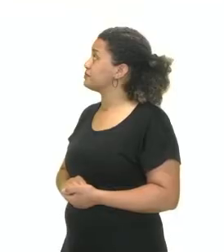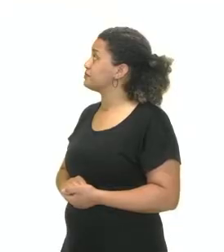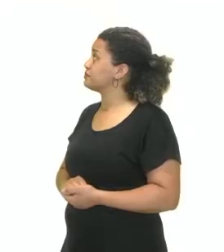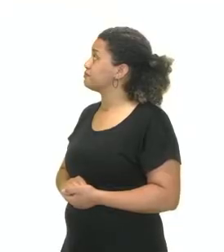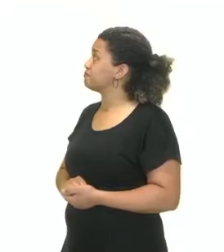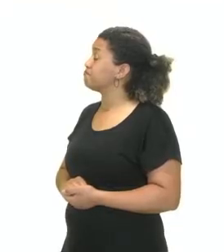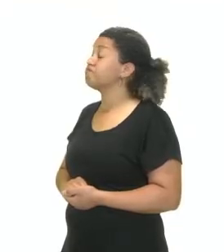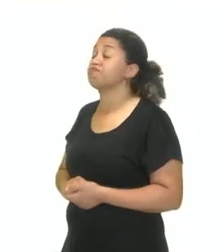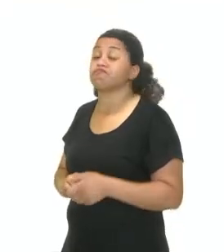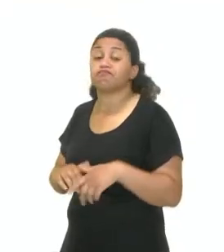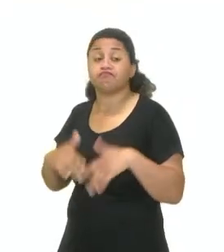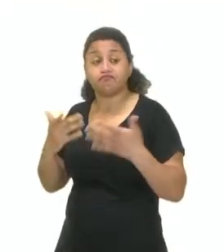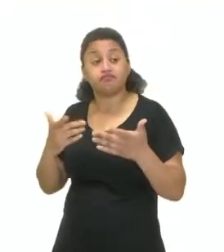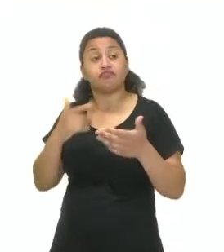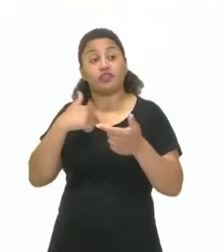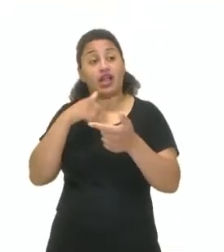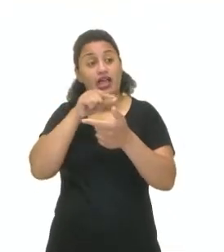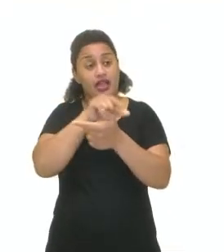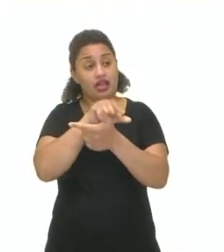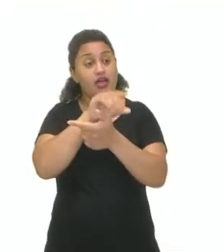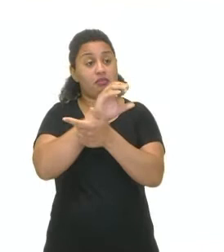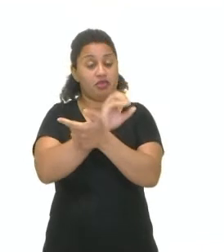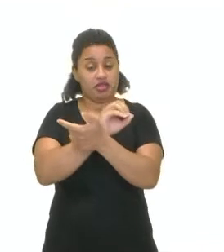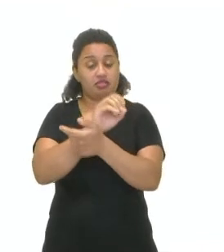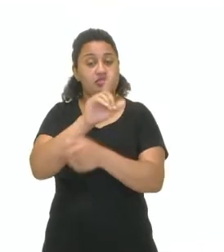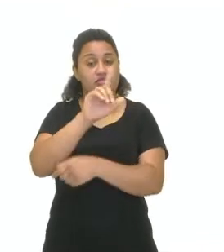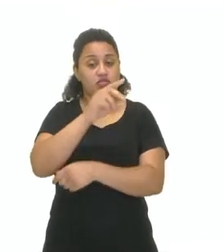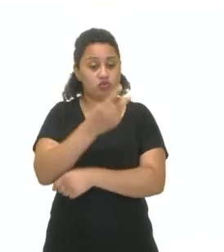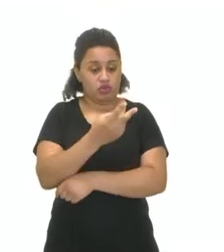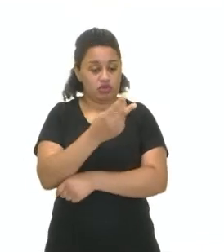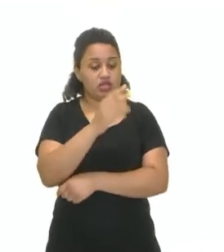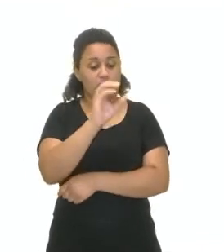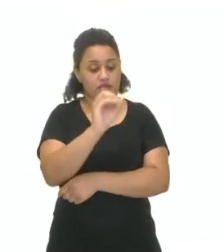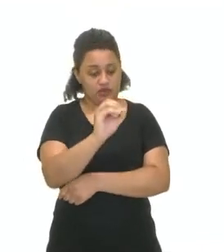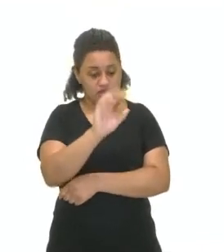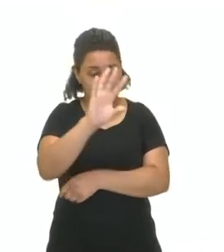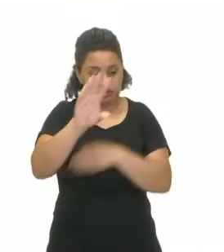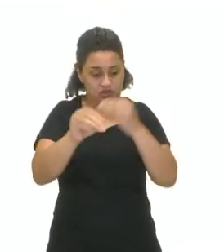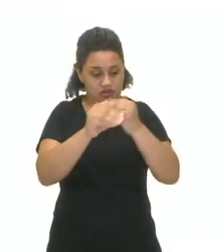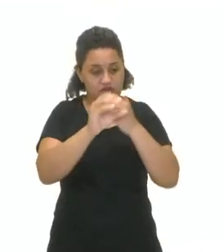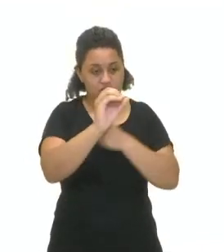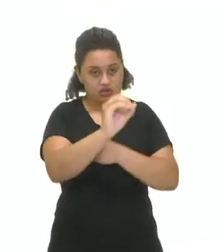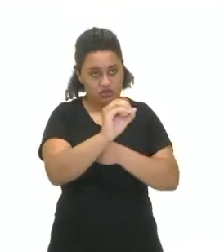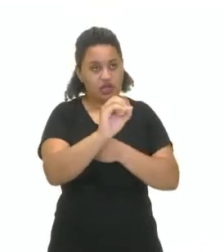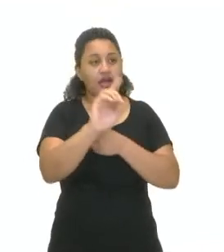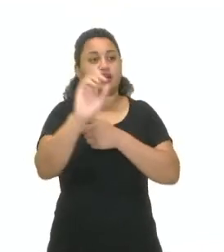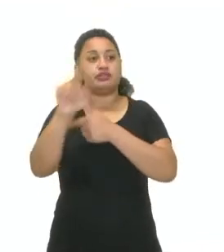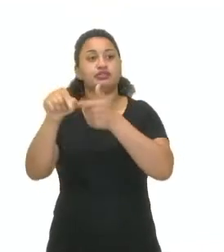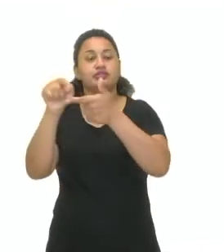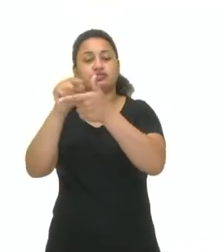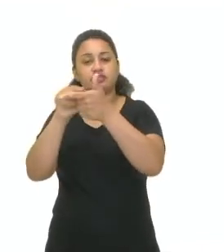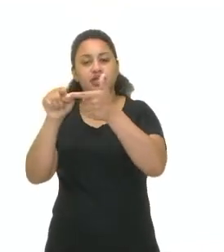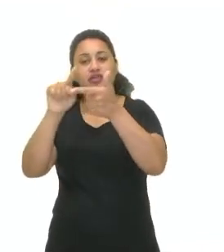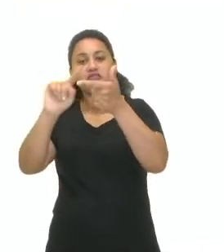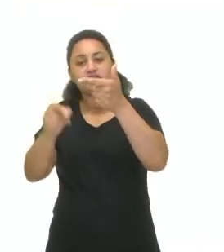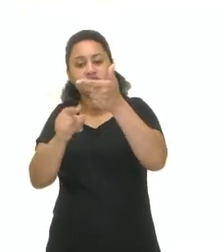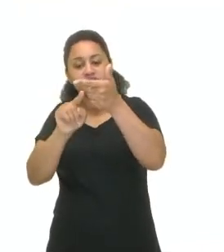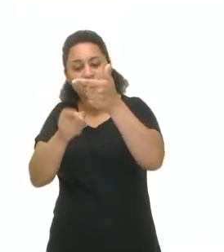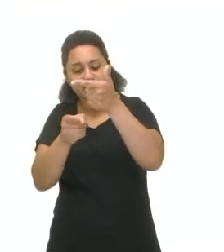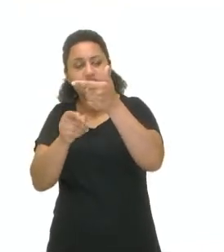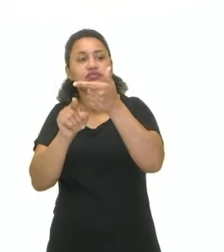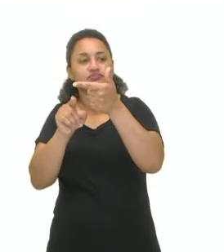coloca a vírgulazinha lá no quociente, né? Para separar essa parte inteira da parte decimal. Aí multiplica lá por